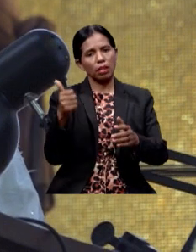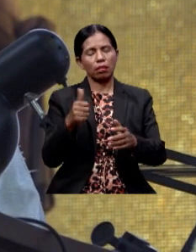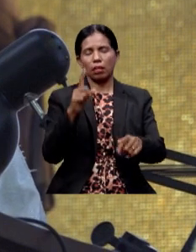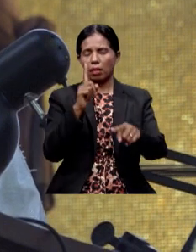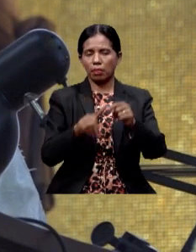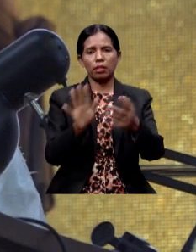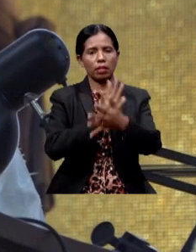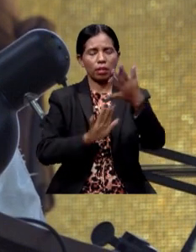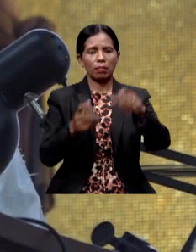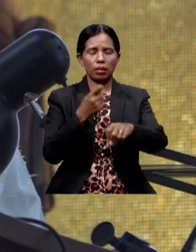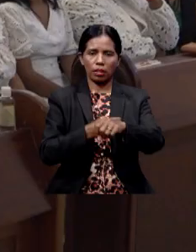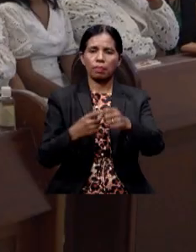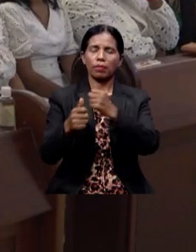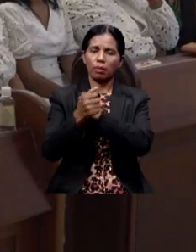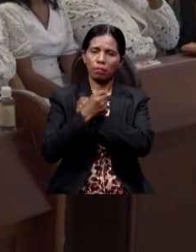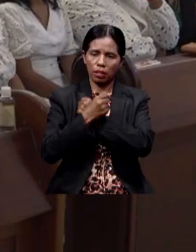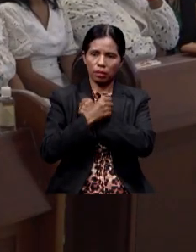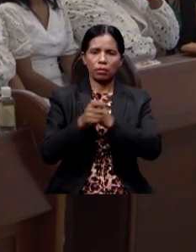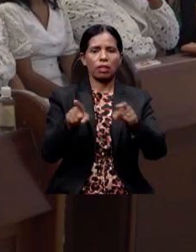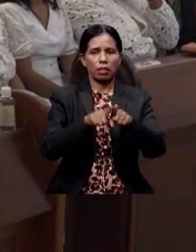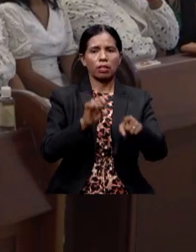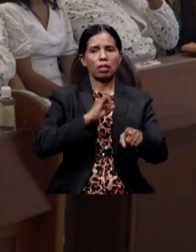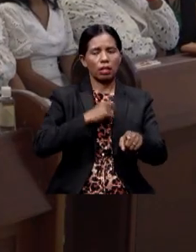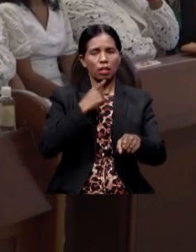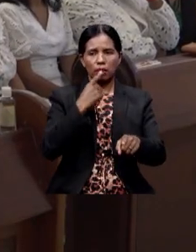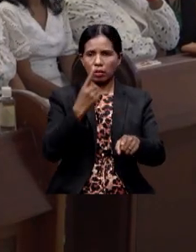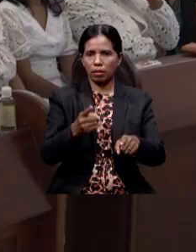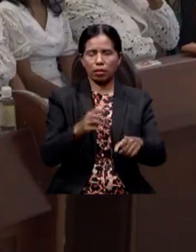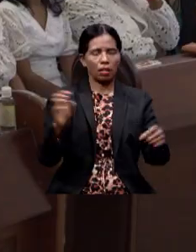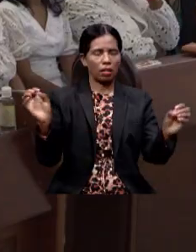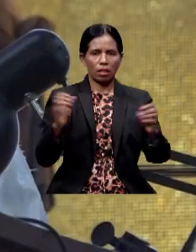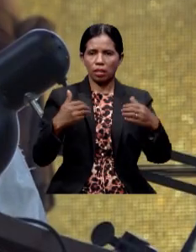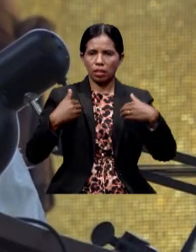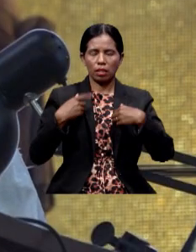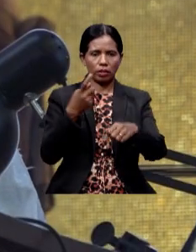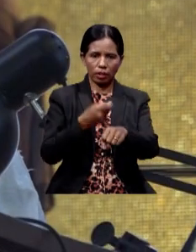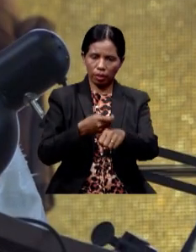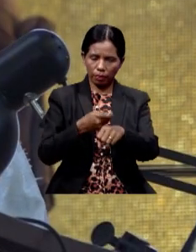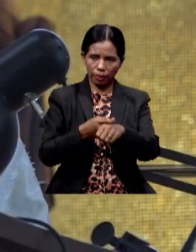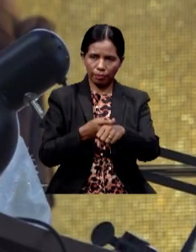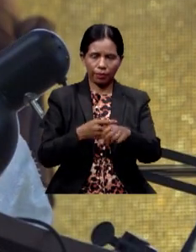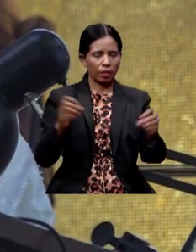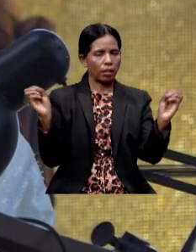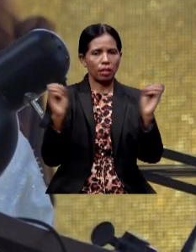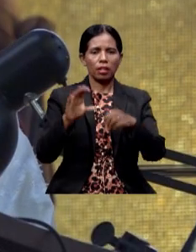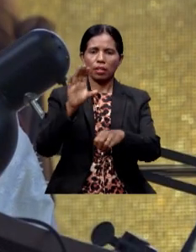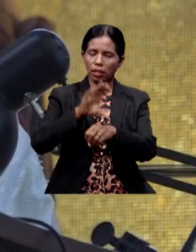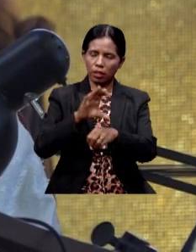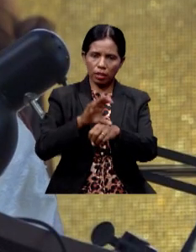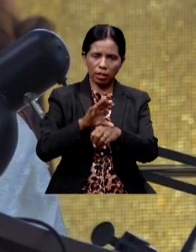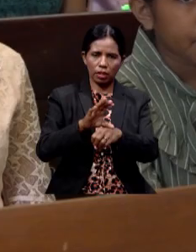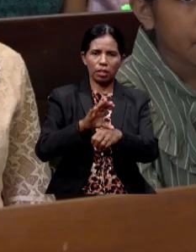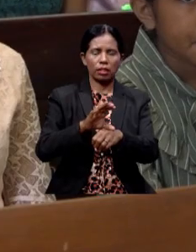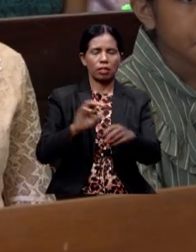Páscoa, a nessa oi haderan, la reta no de possibilidade, la ia creda,